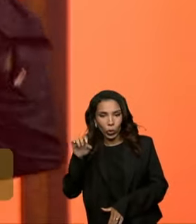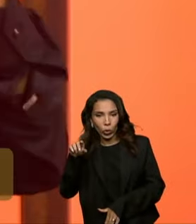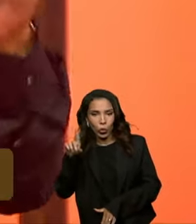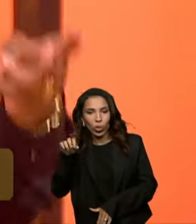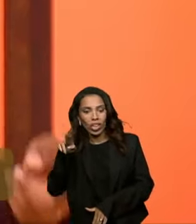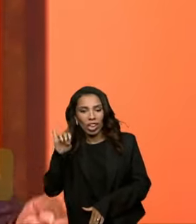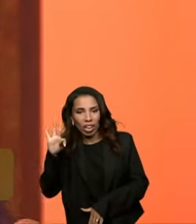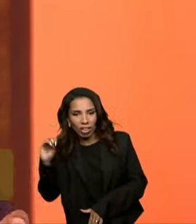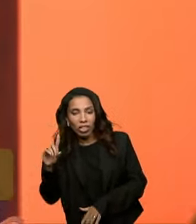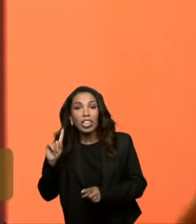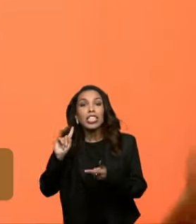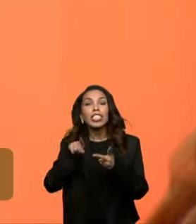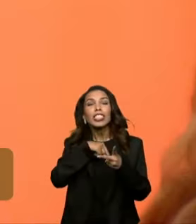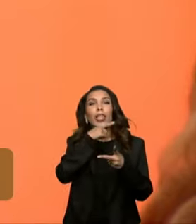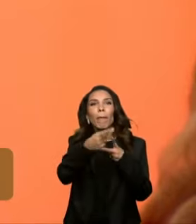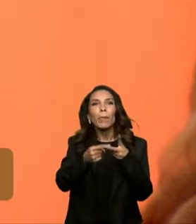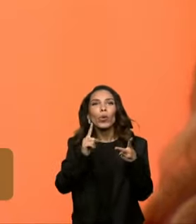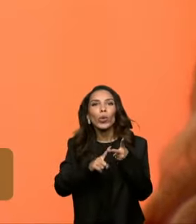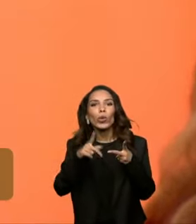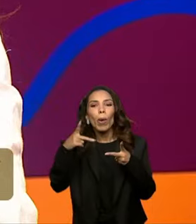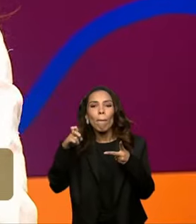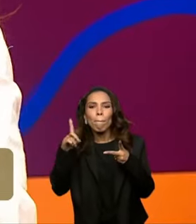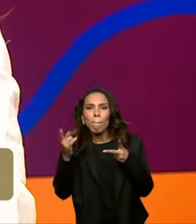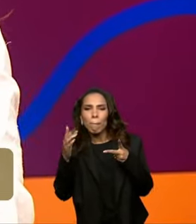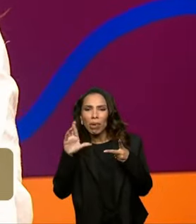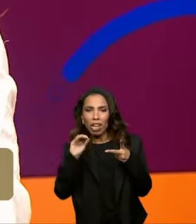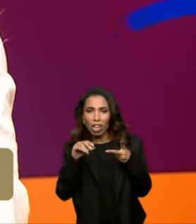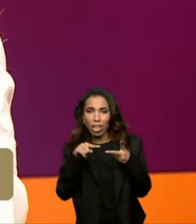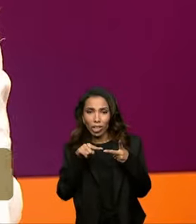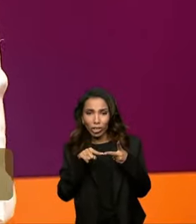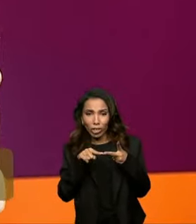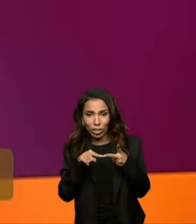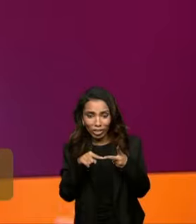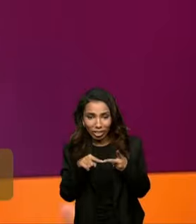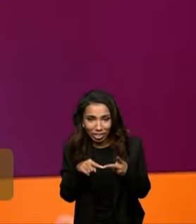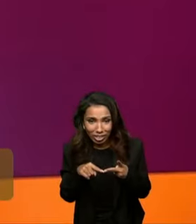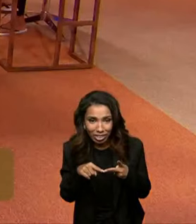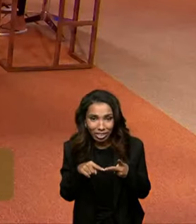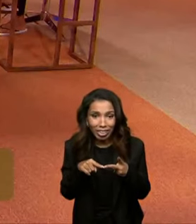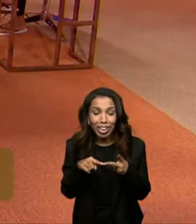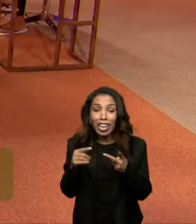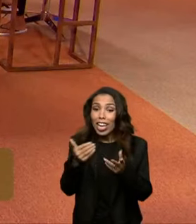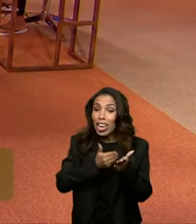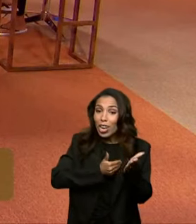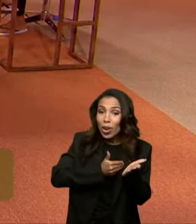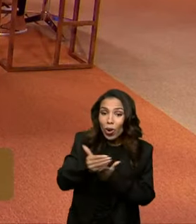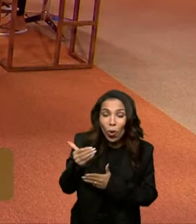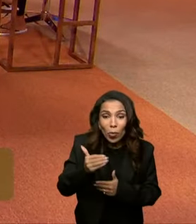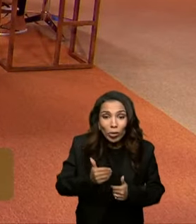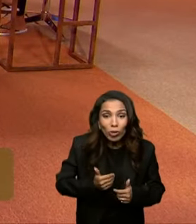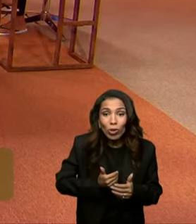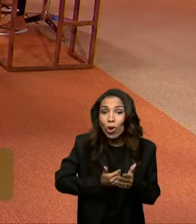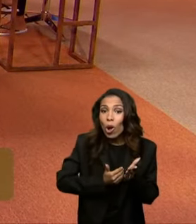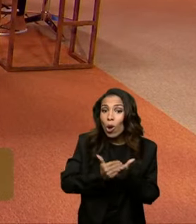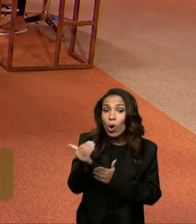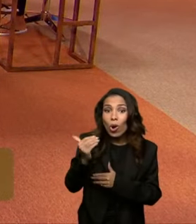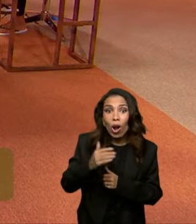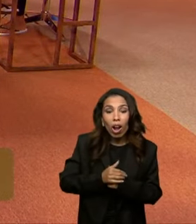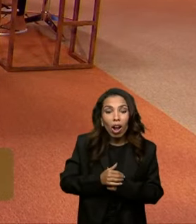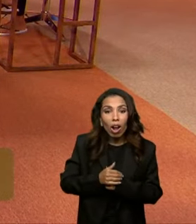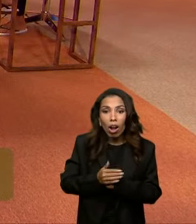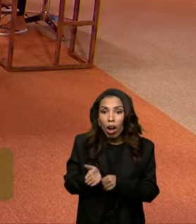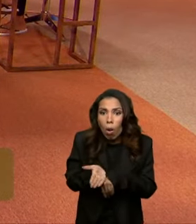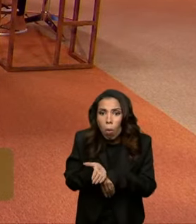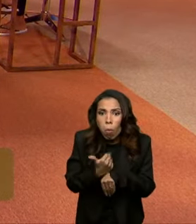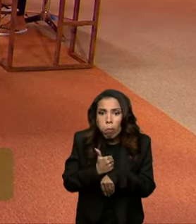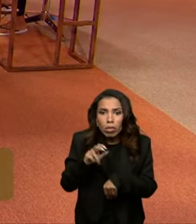Pedrinho da Flor e o de Cró. É, o de Cló era uma coisa impressionante. Não, mas esse menino começou, o Alessandro, esse menino começou muito precoce,